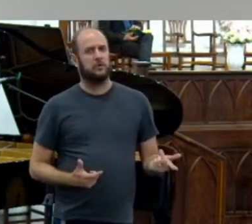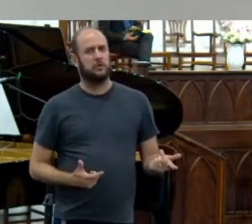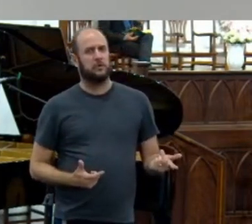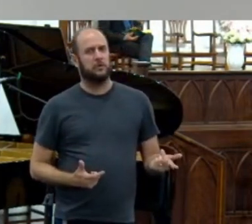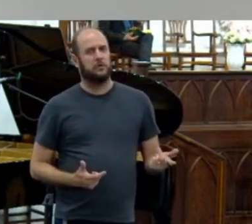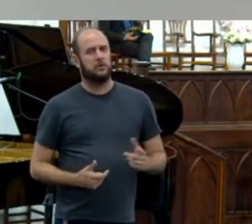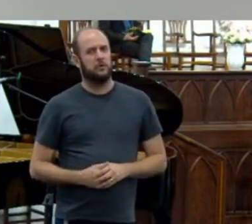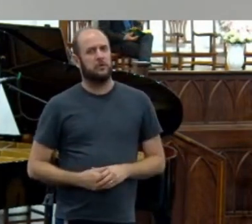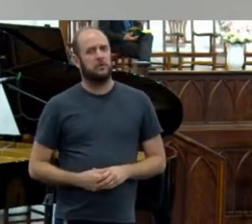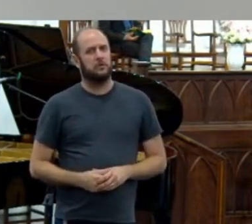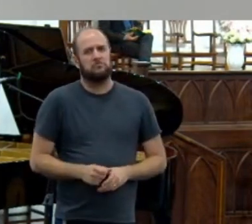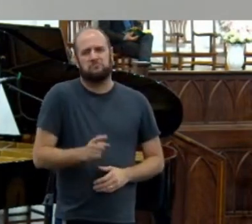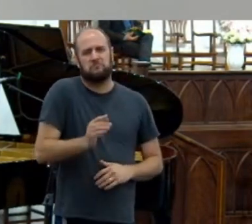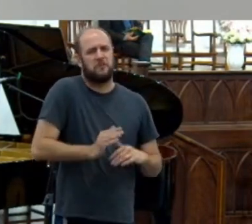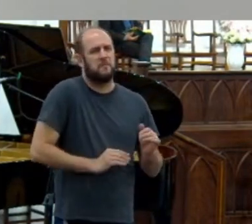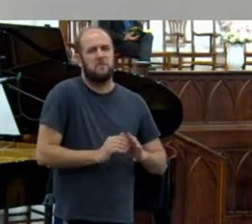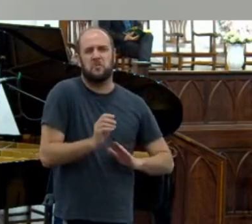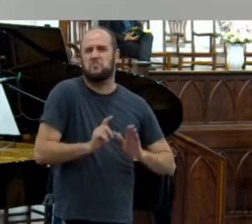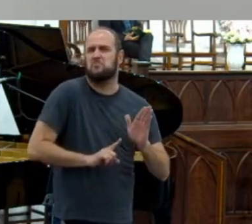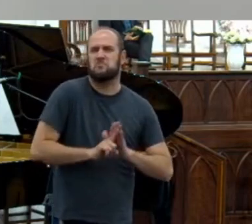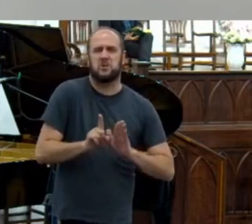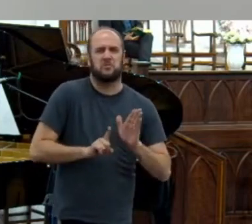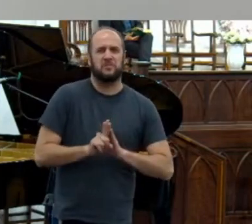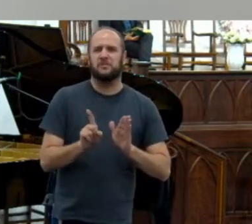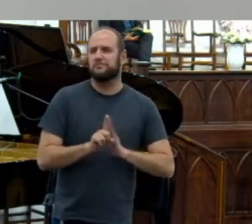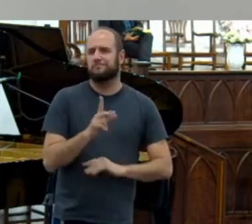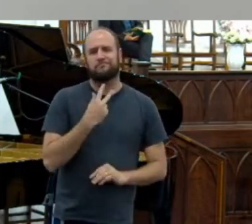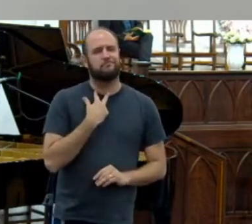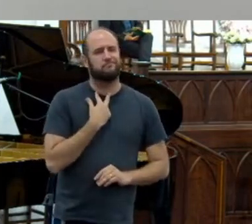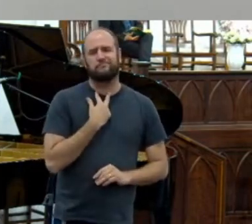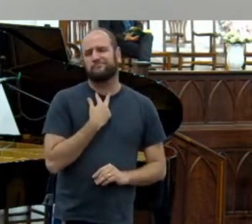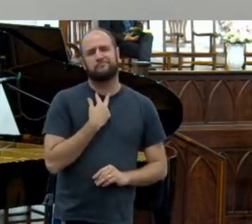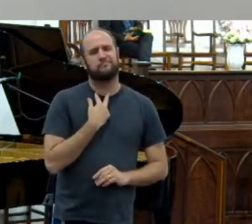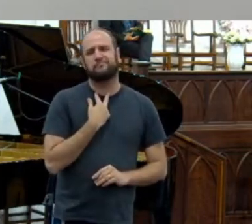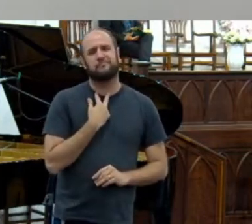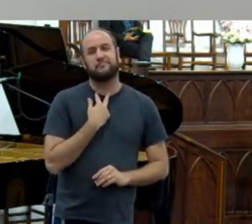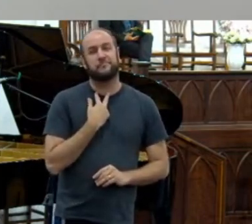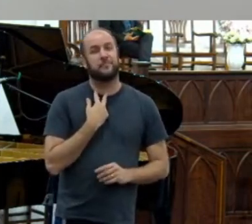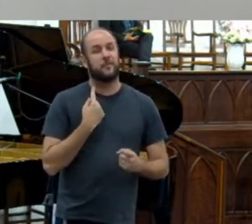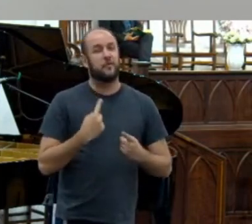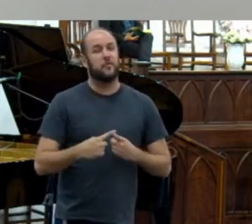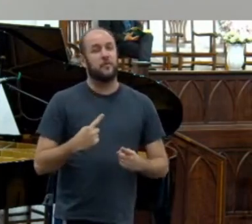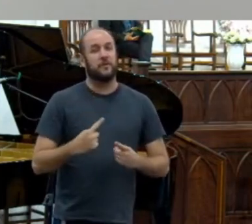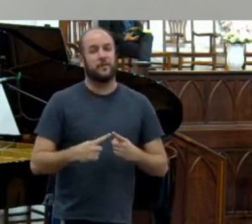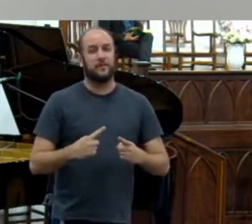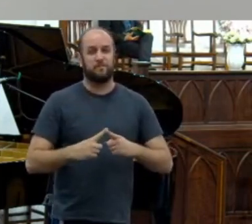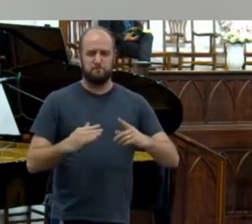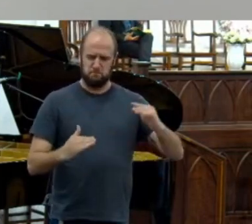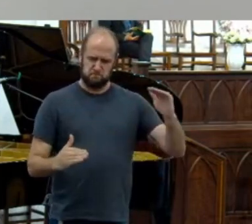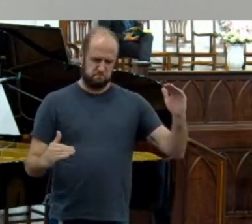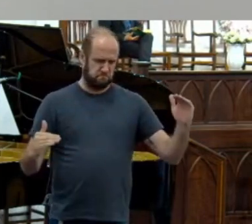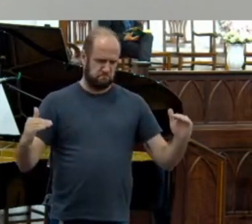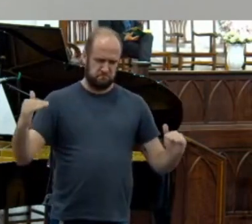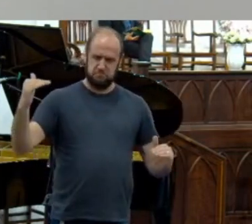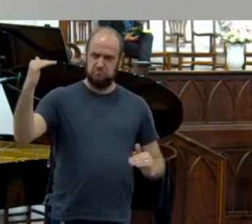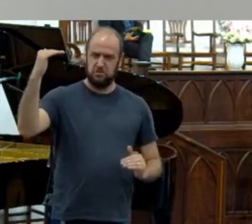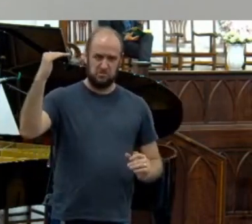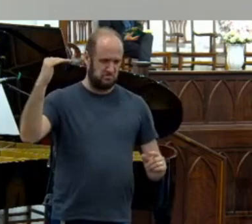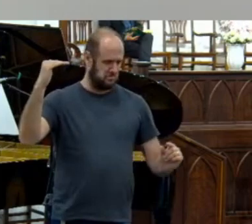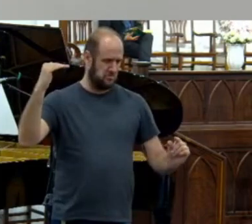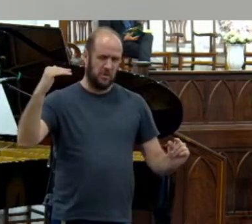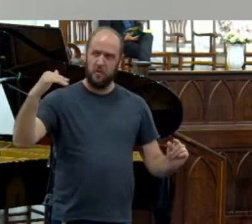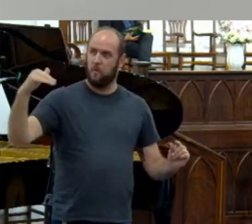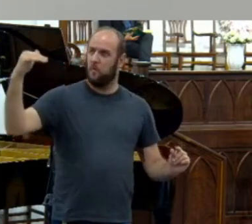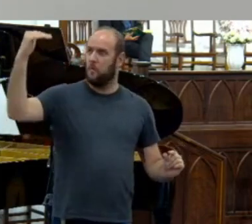Tu não podes fazer perguntas como essas a Deus, porque a diferença entre ti e Deus